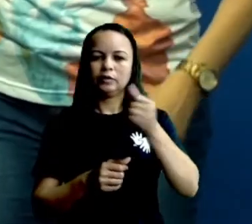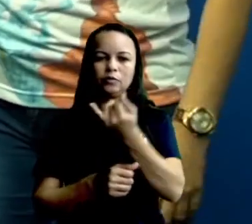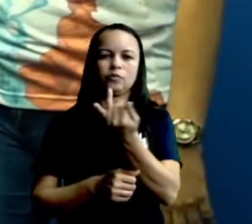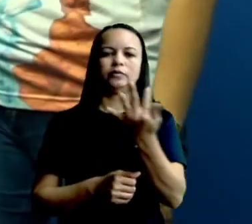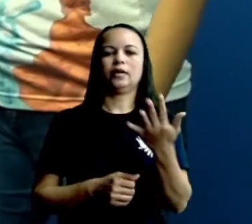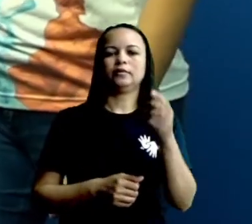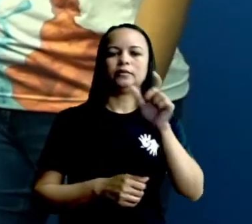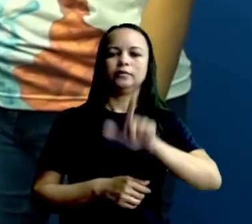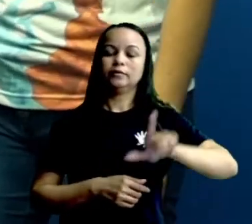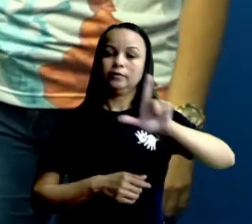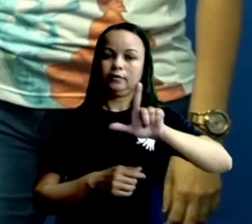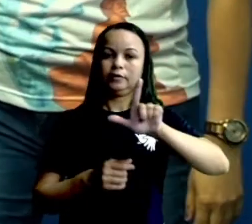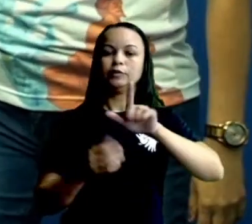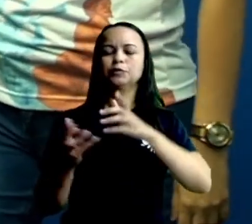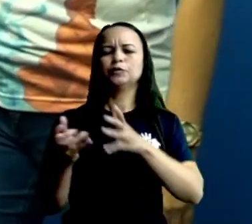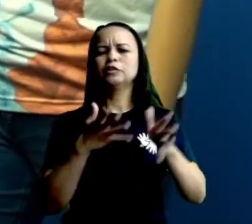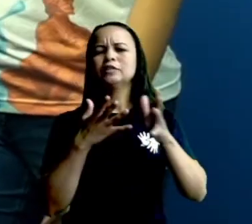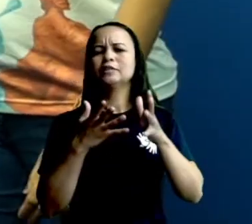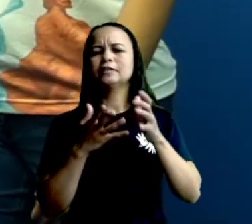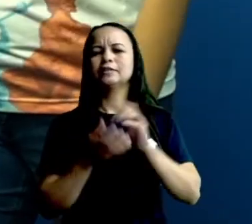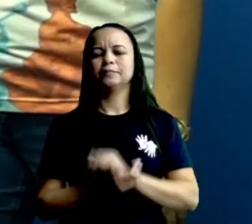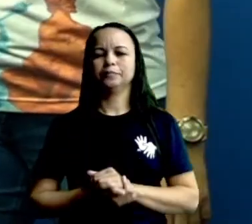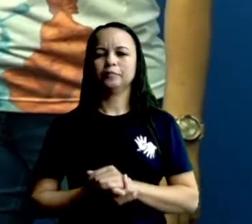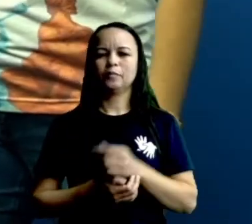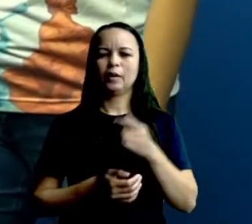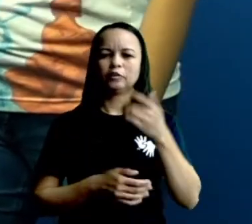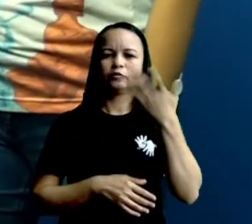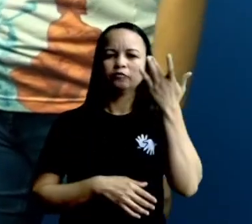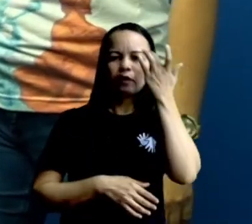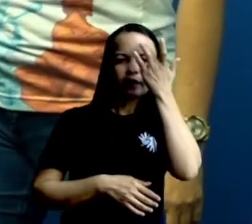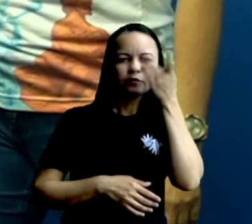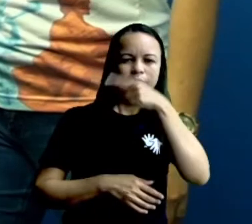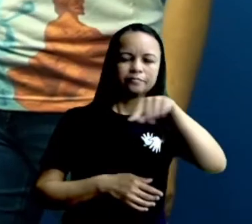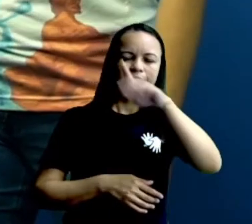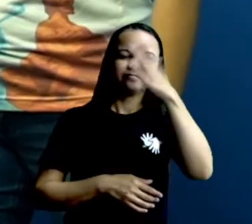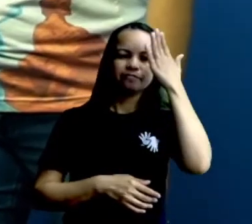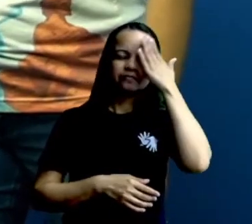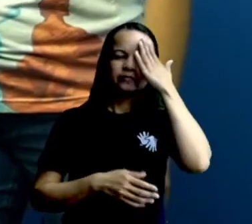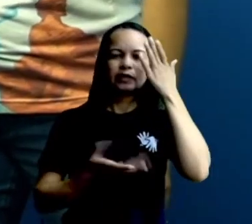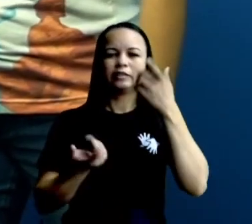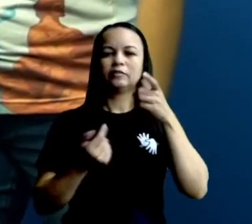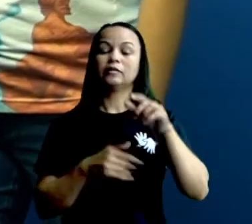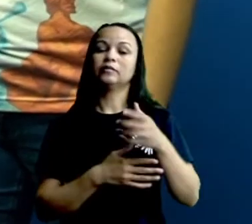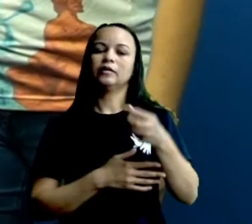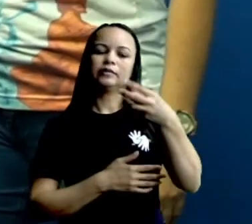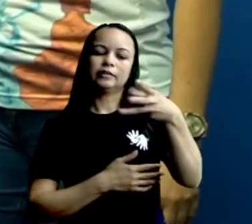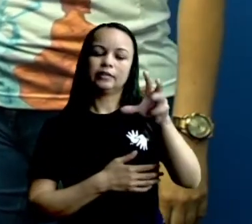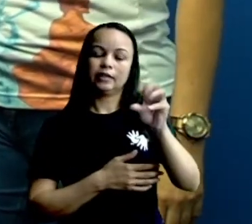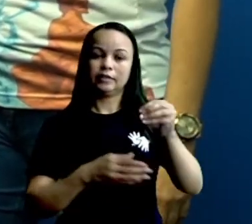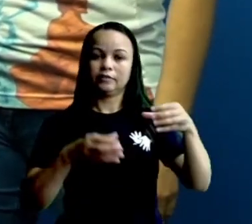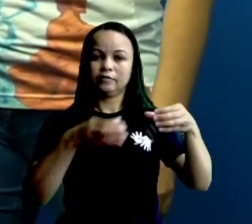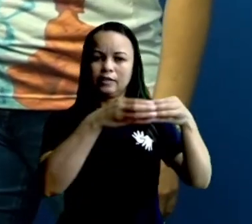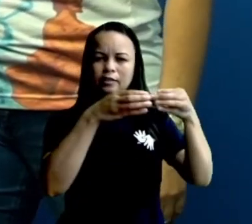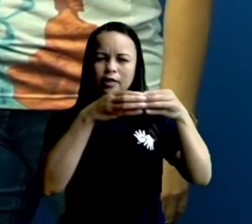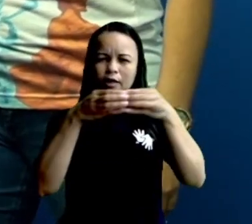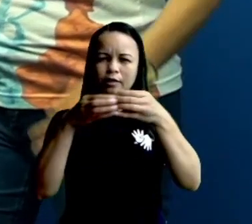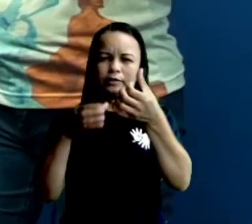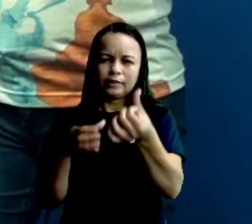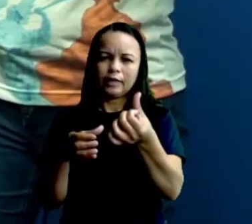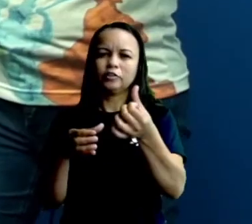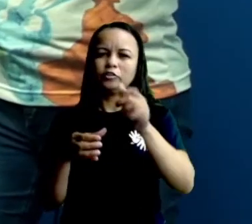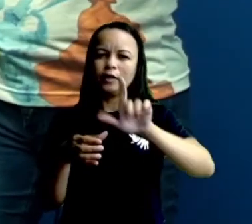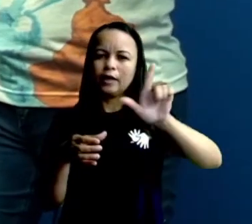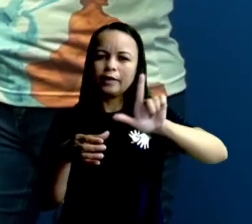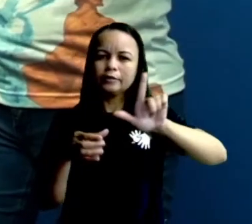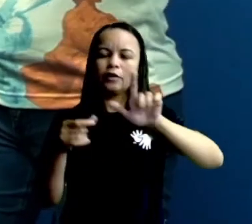de litros. Fica mais prático para você entender. Se eu estou trabalhando aqui com 1 litro, 30 vasilhas de 6 litros,